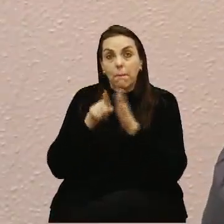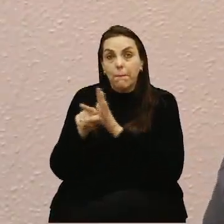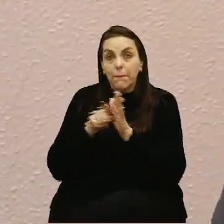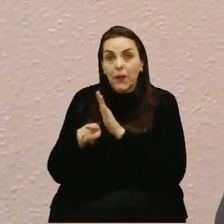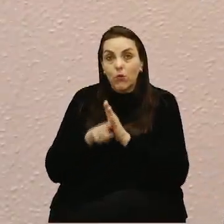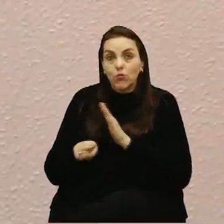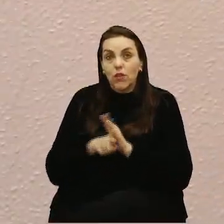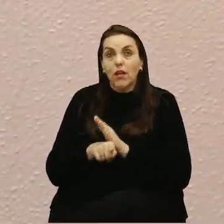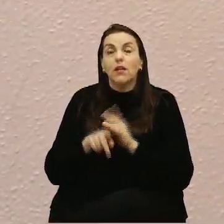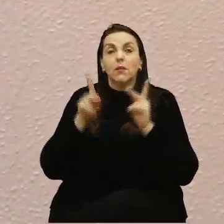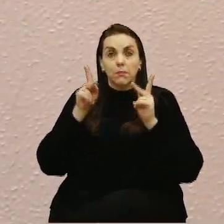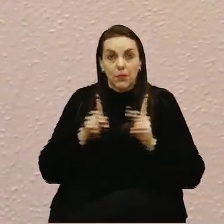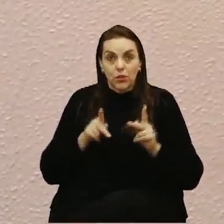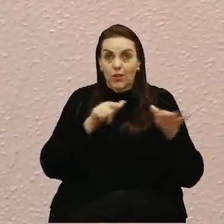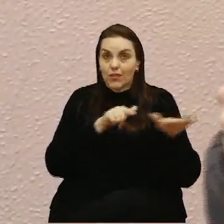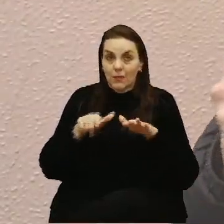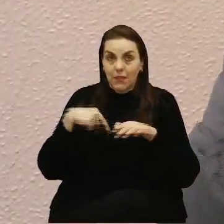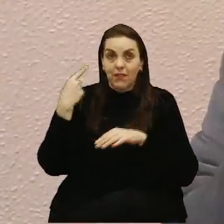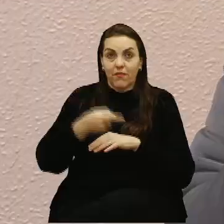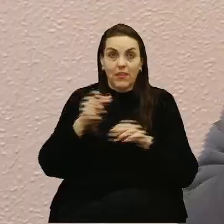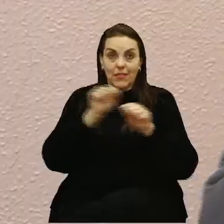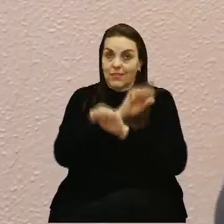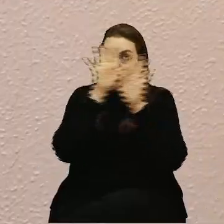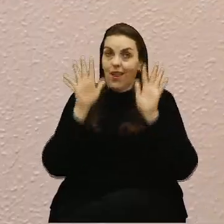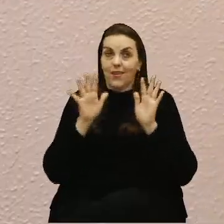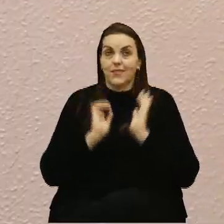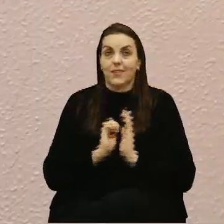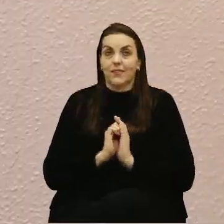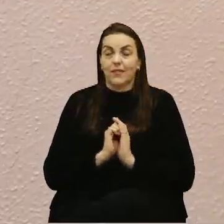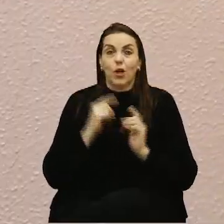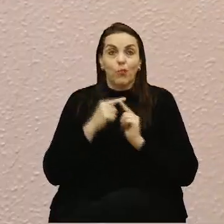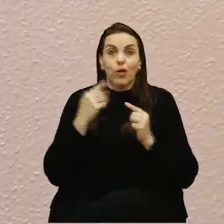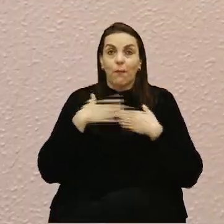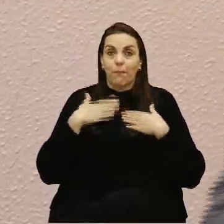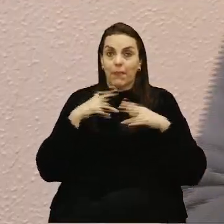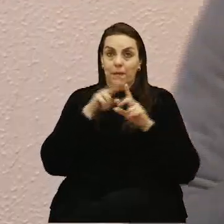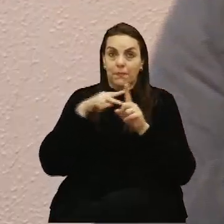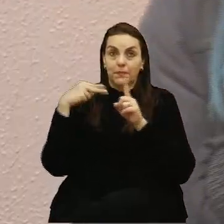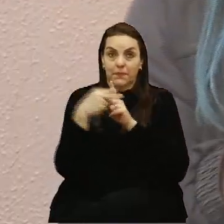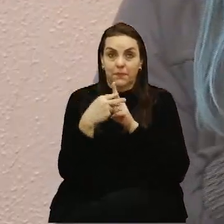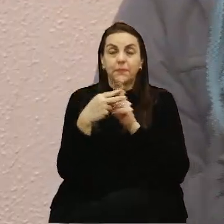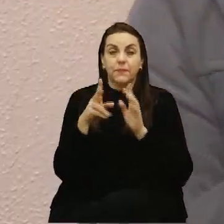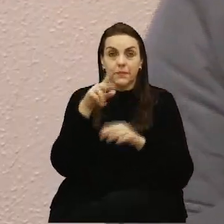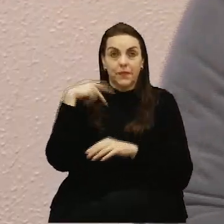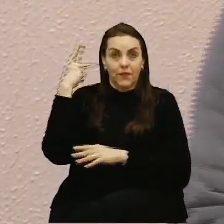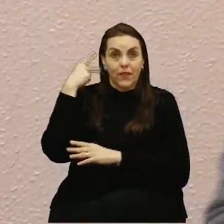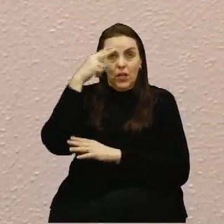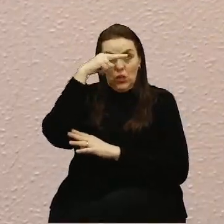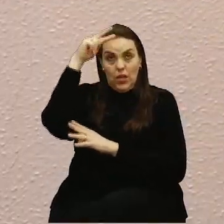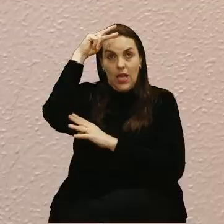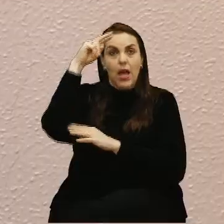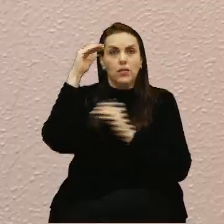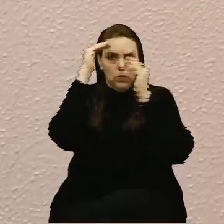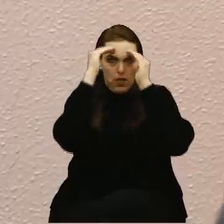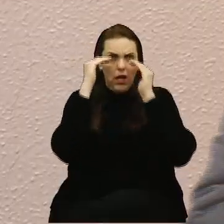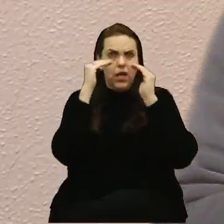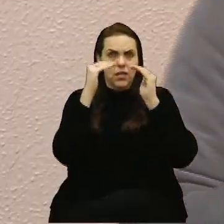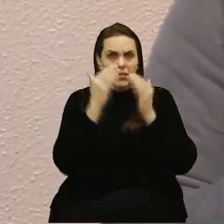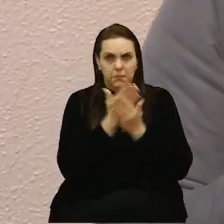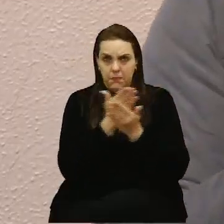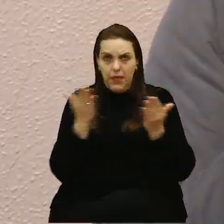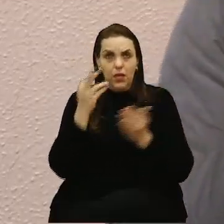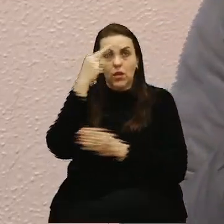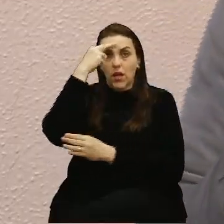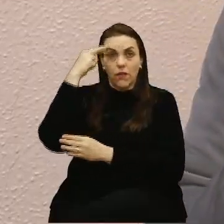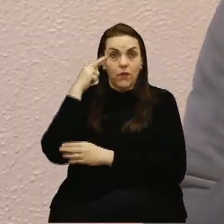pessoal que vai estar aqui semana que vem, que se esclareça. Porque, no meu ponto de vista, vereador Edson, com todo o respeito que tem aos senhores, ao senhor vereador Rafael